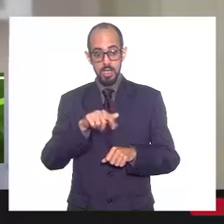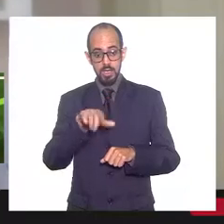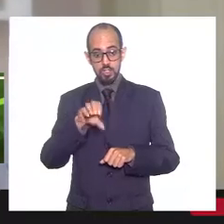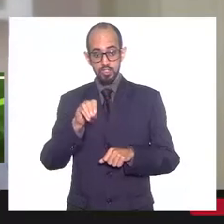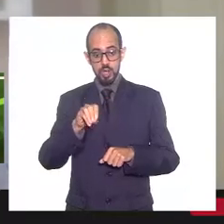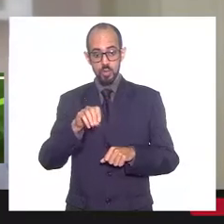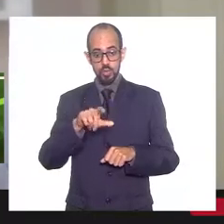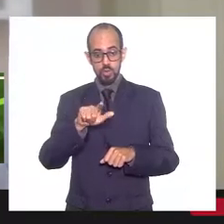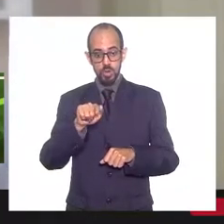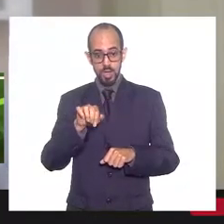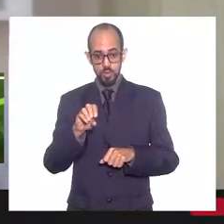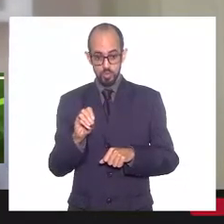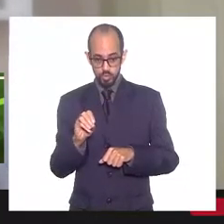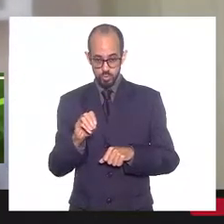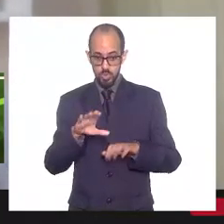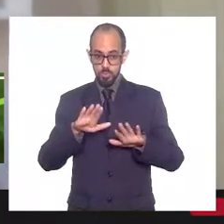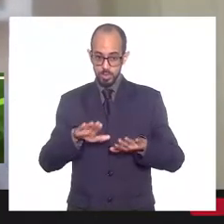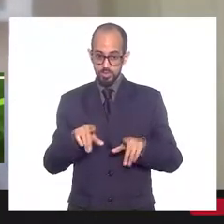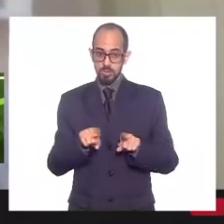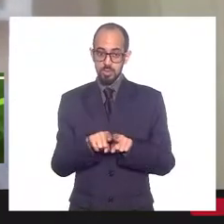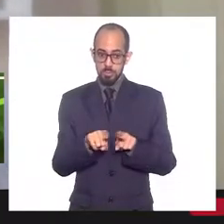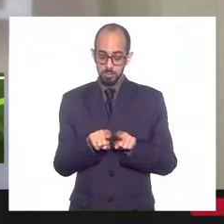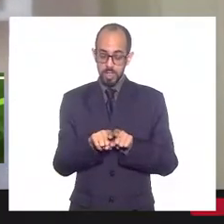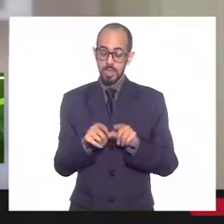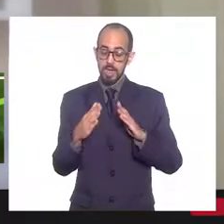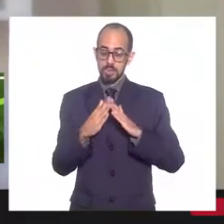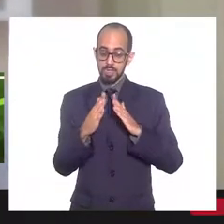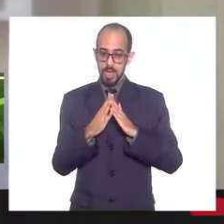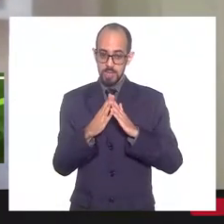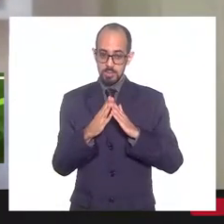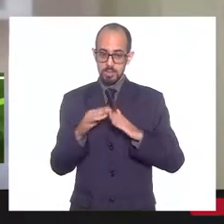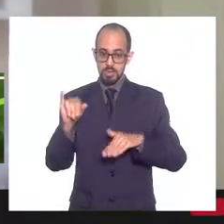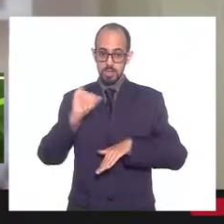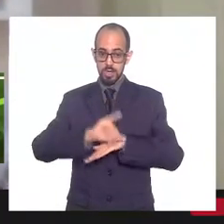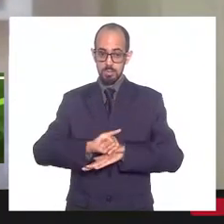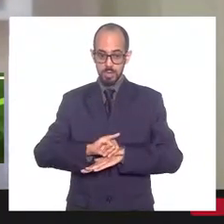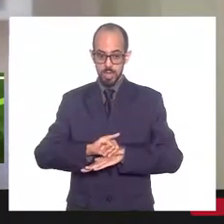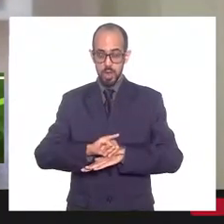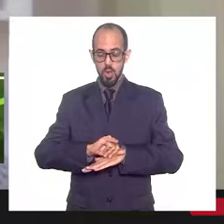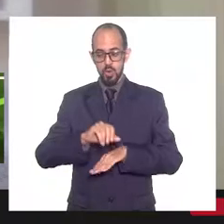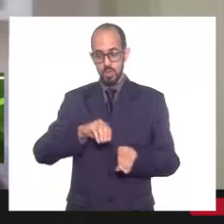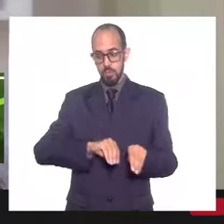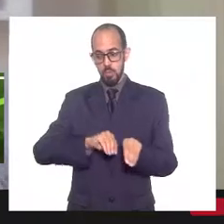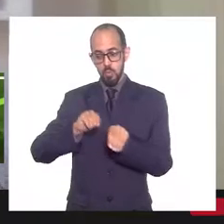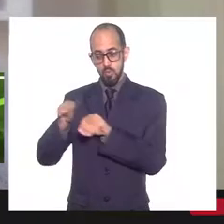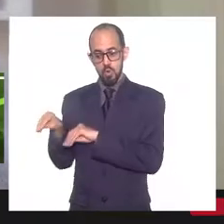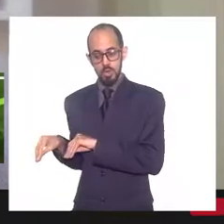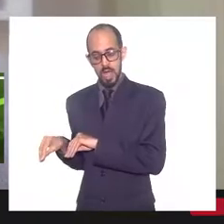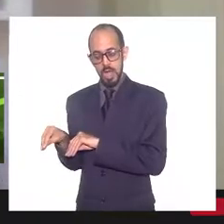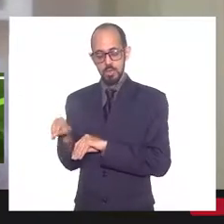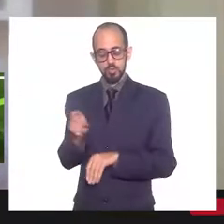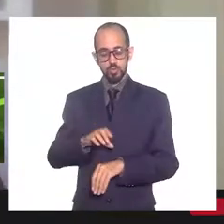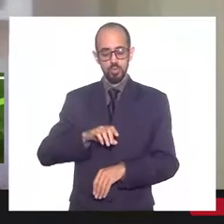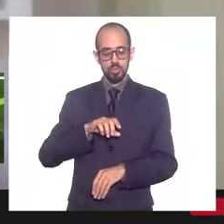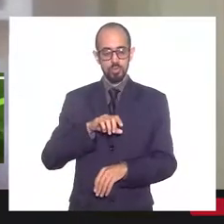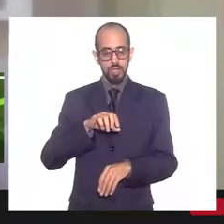e da região metropolitana do Rio de Janeiro que tem migrado para região dos lagos para